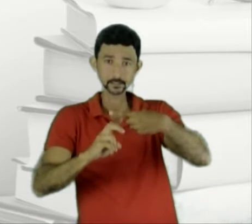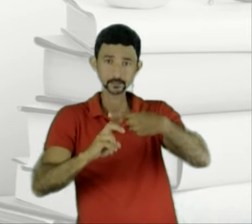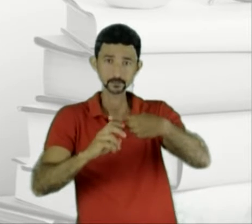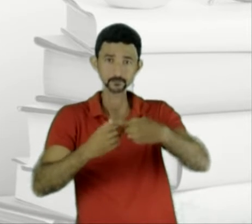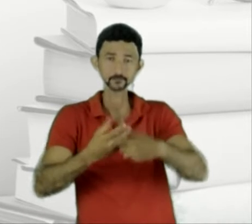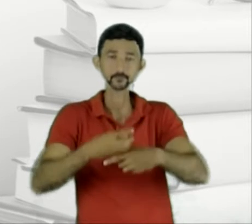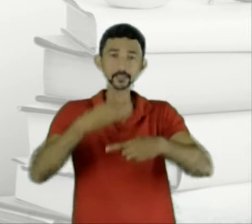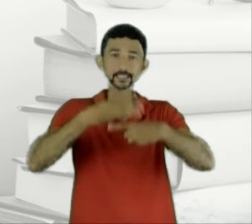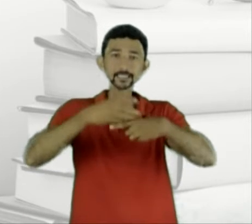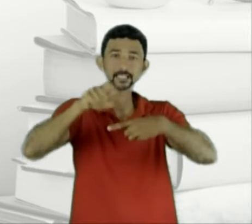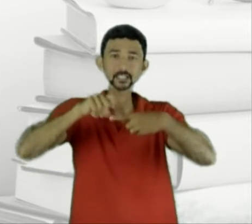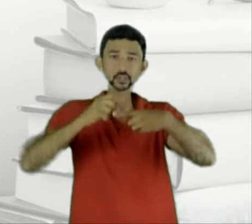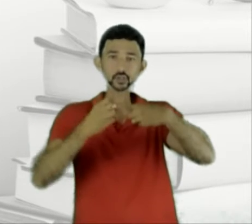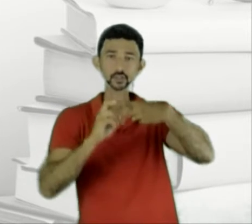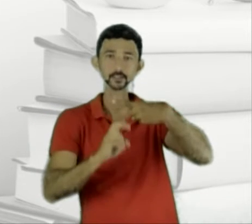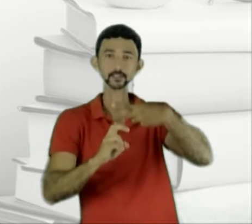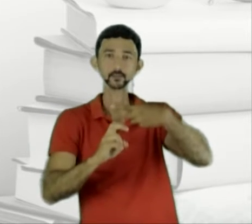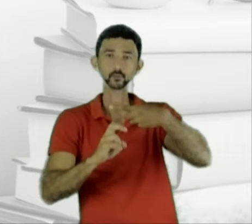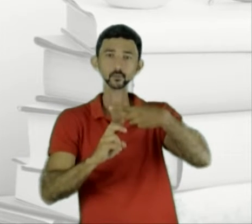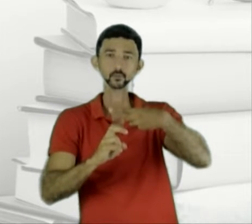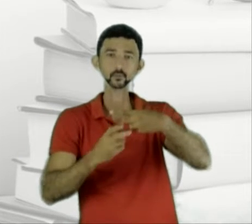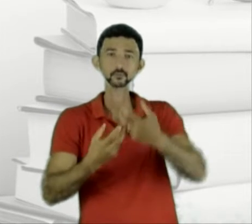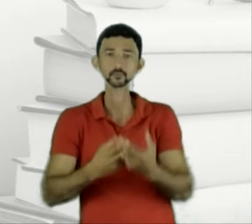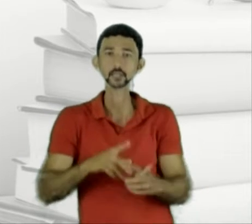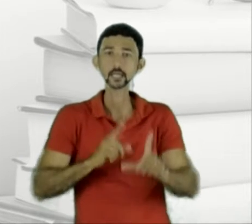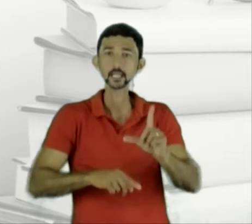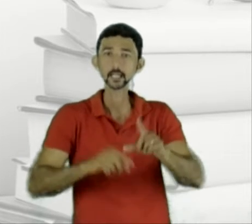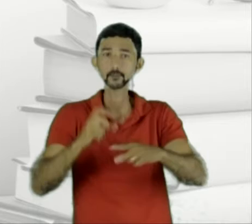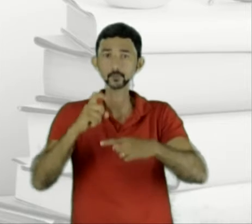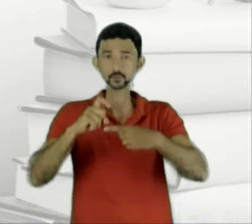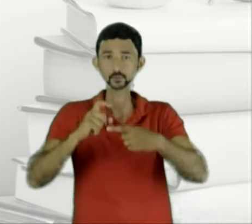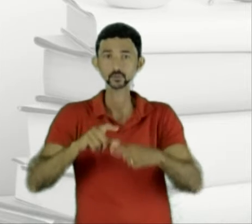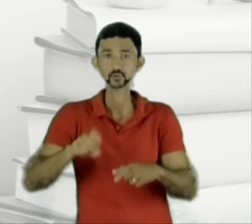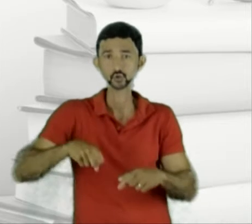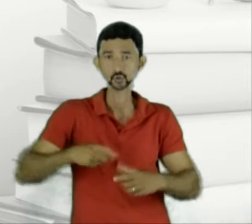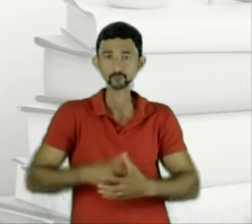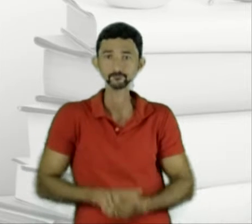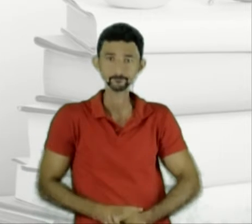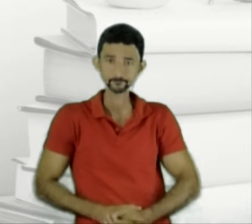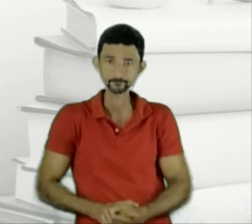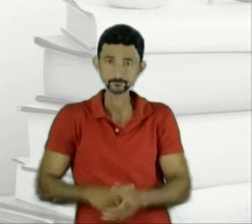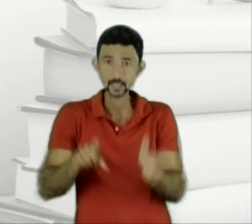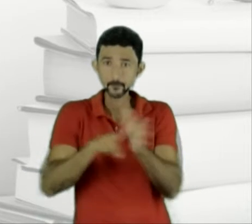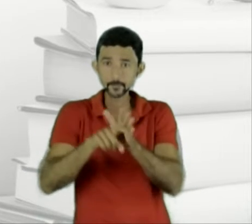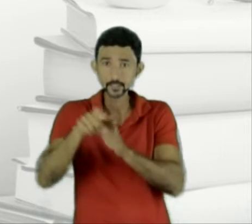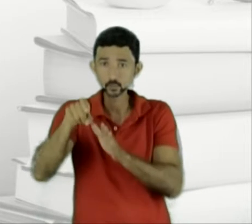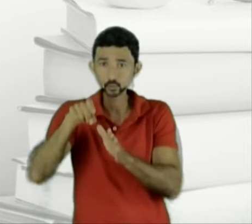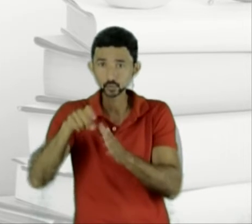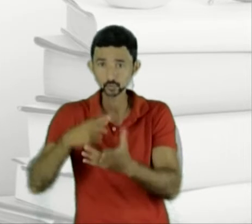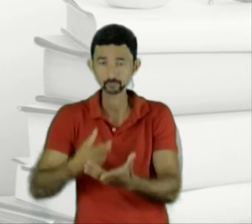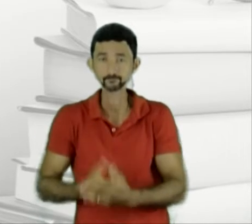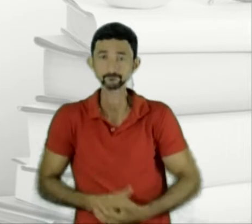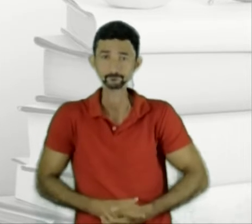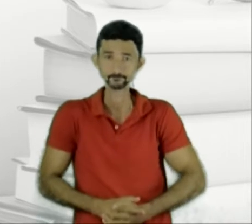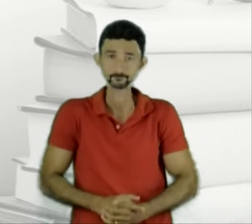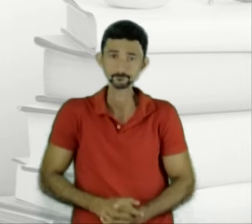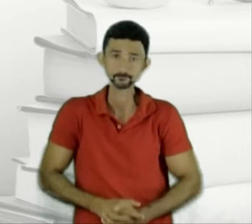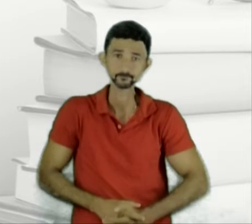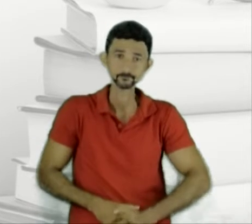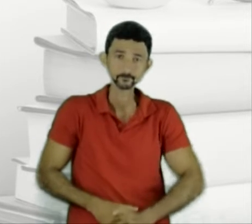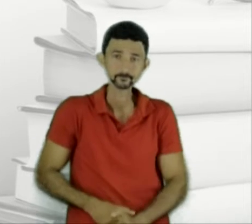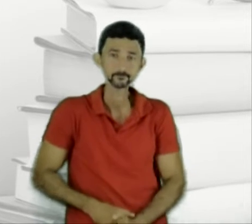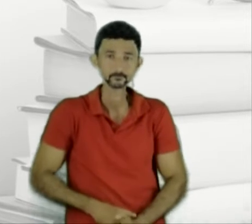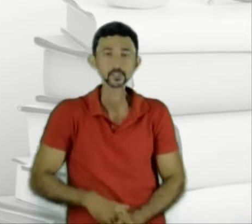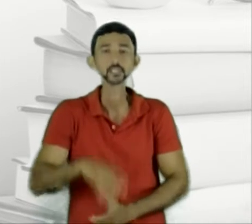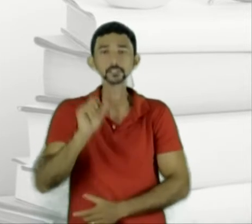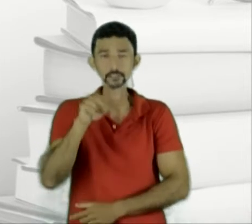parte literal é só o x, certo? E no menos x, a parte literal é só o x, certo? Então,